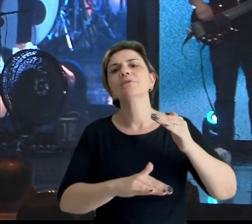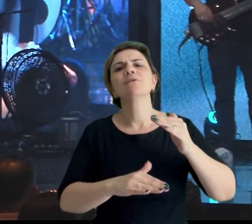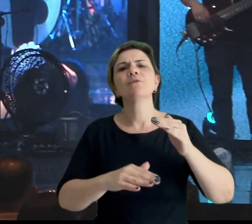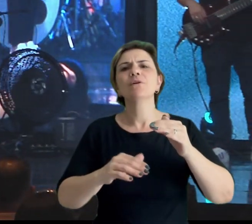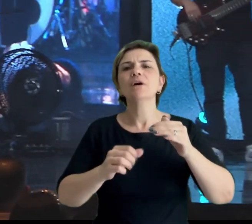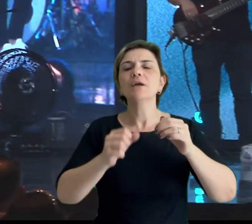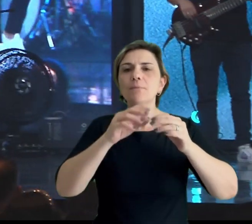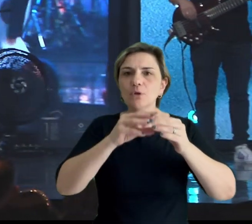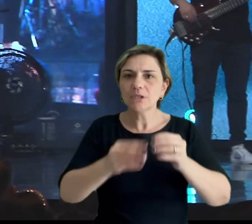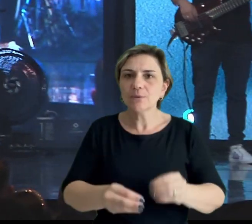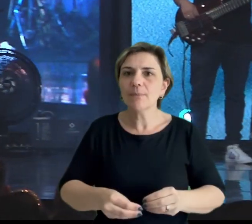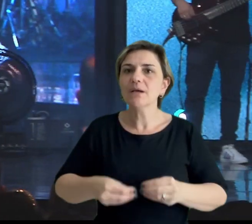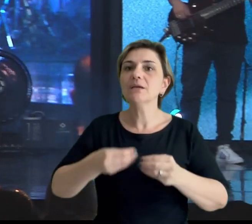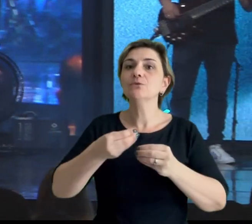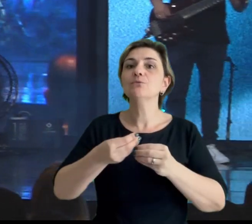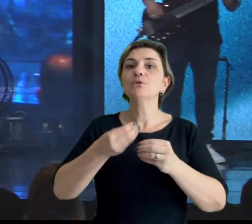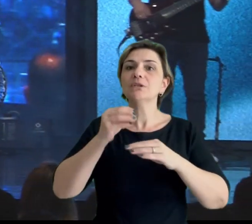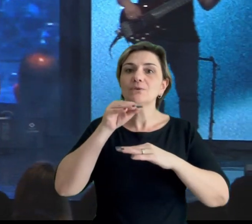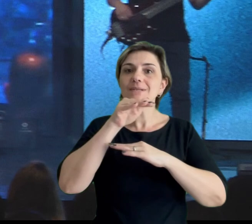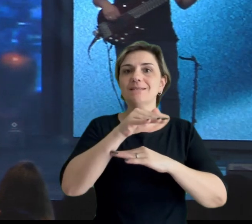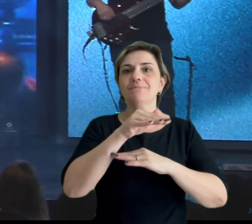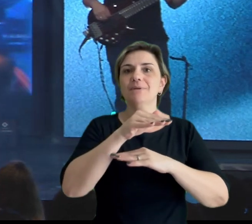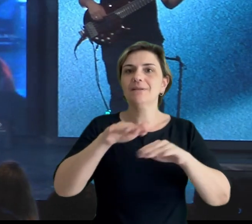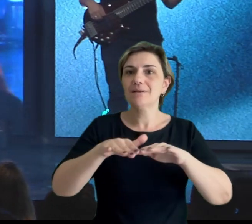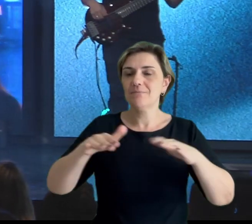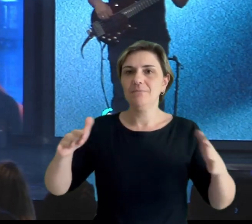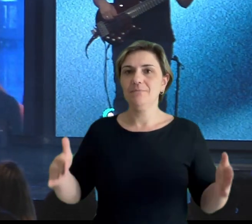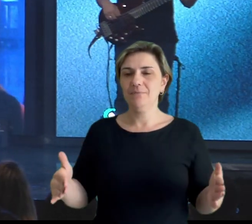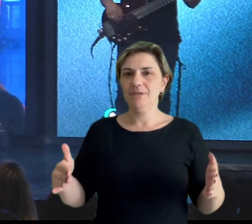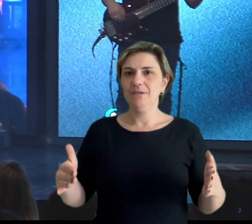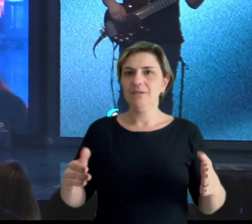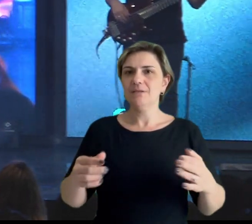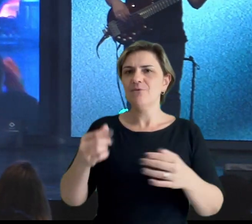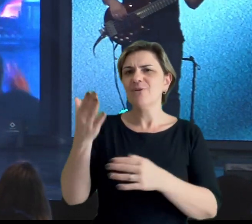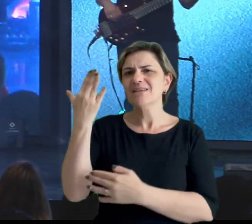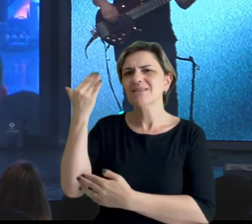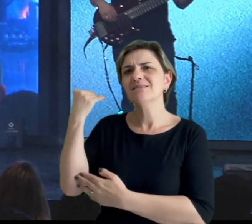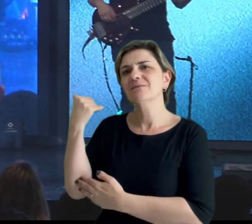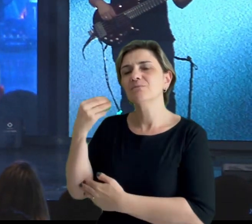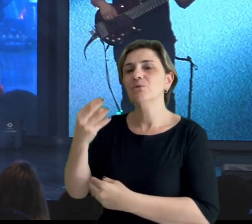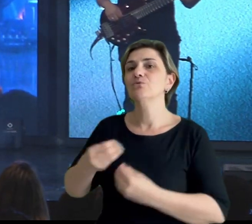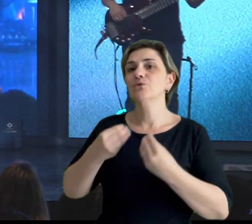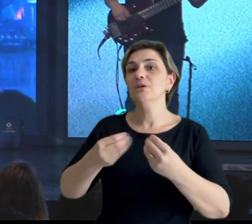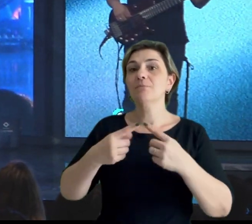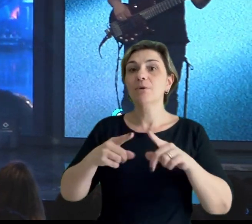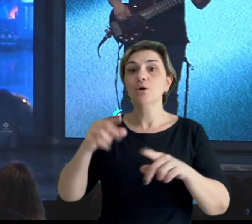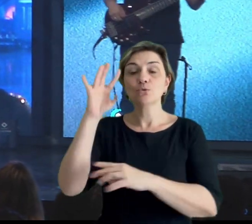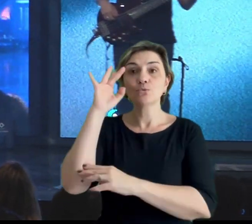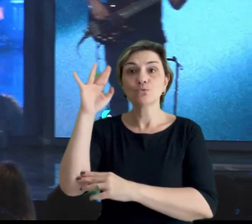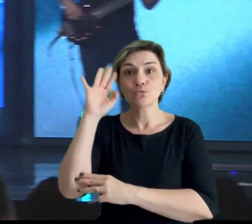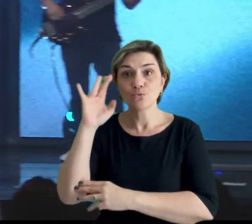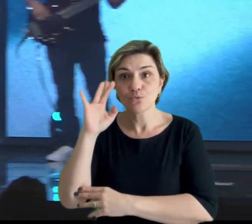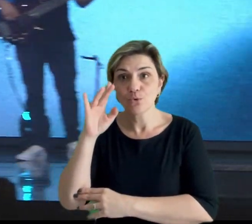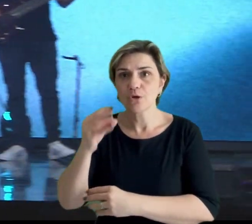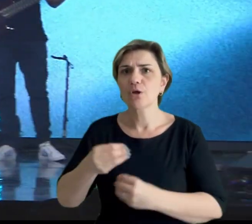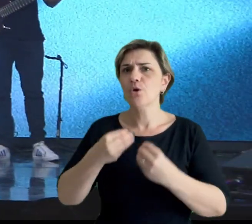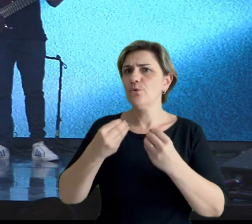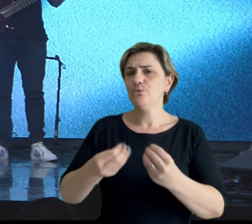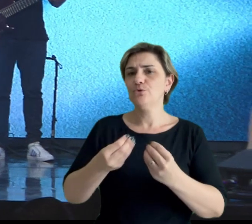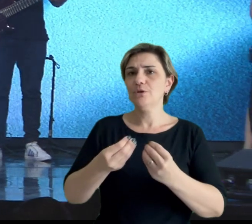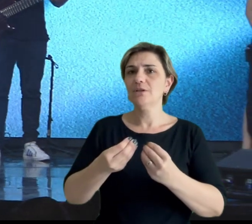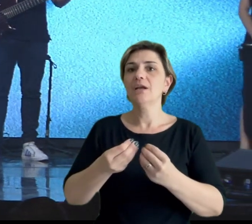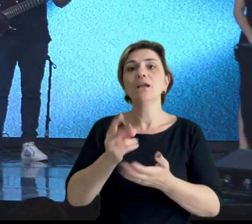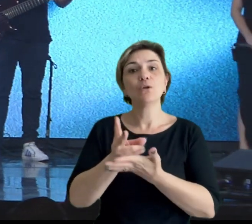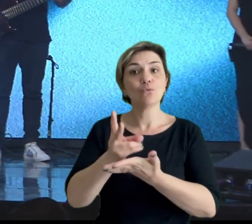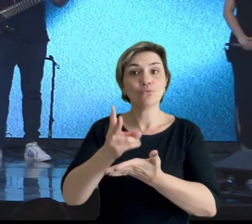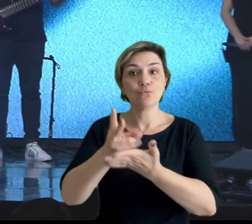Faz muito tempo que eu te dei, eu sei. Mas o sonho que eu te dei lá no passado, ele continua vivo no presente. Continua cavando. Não cave um novo poço.